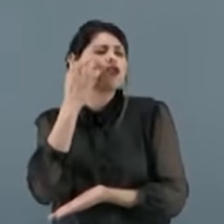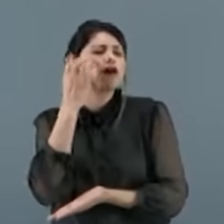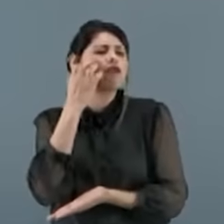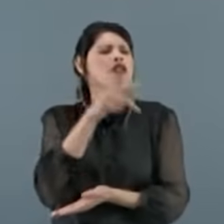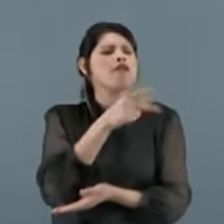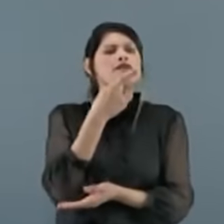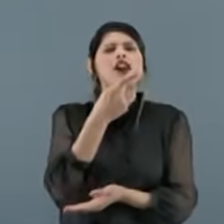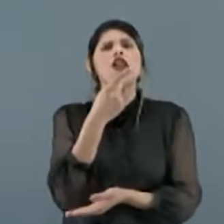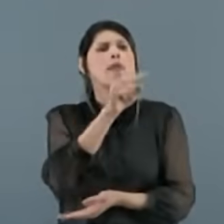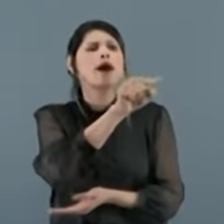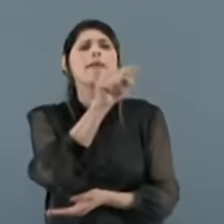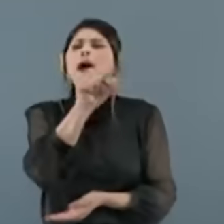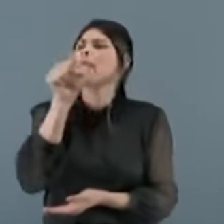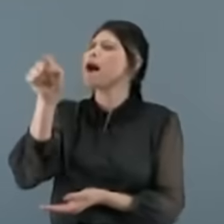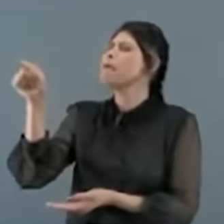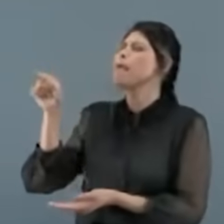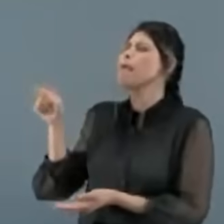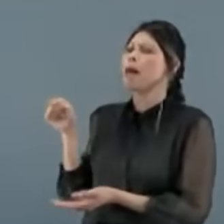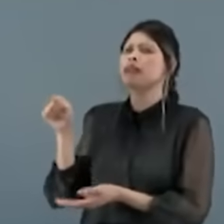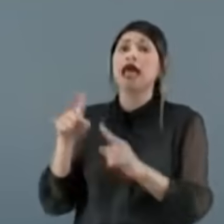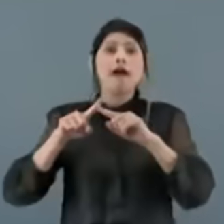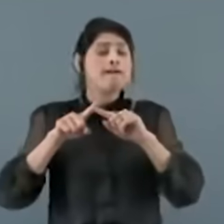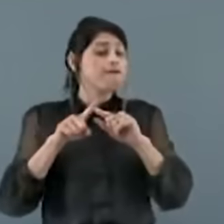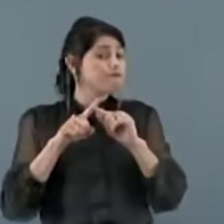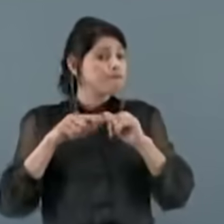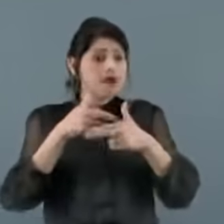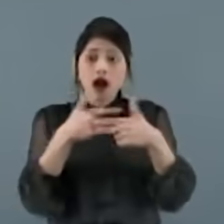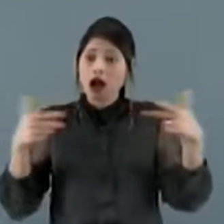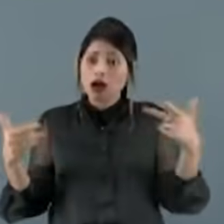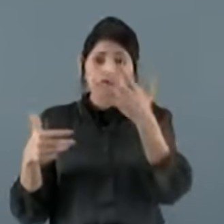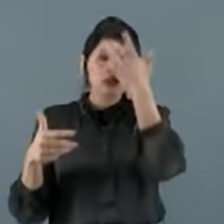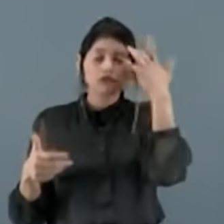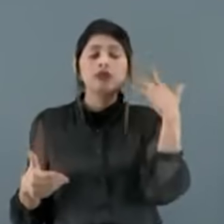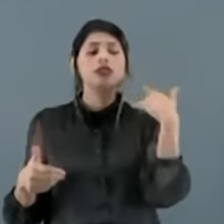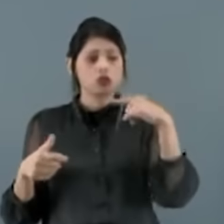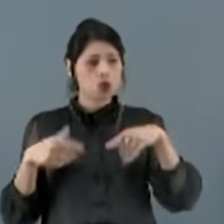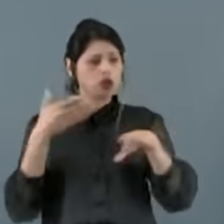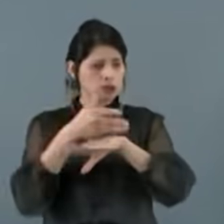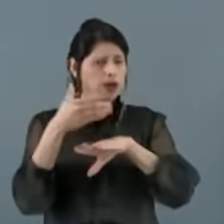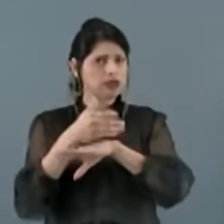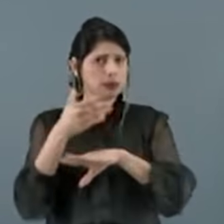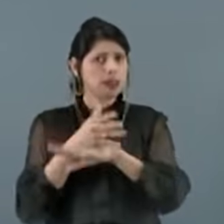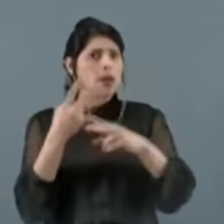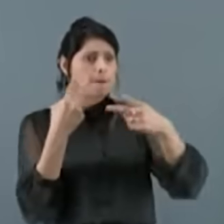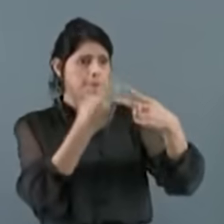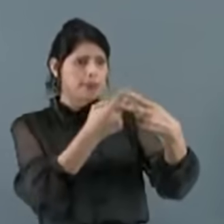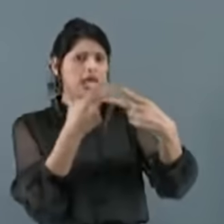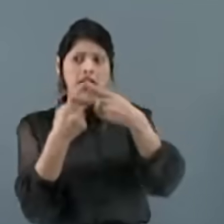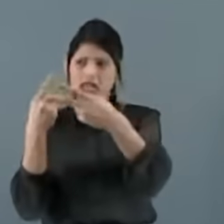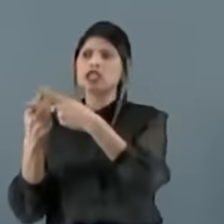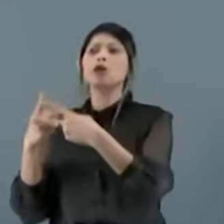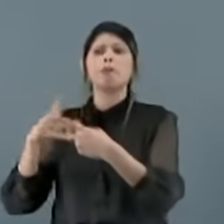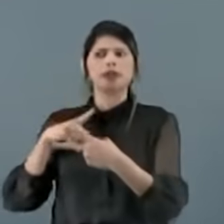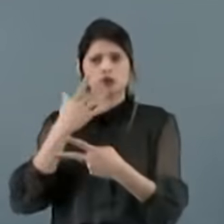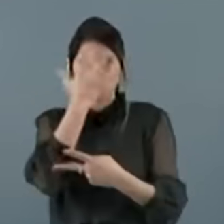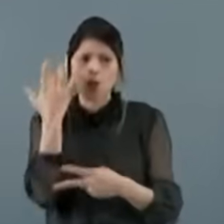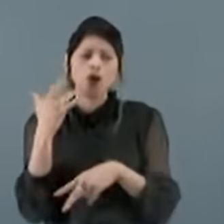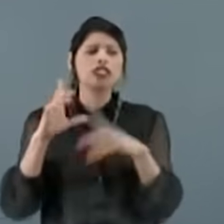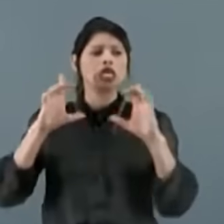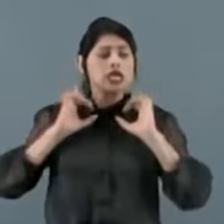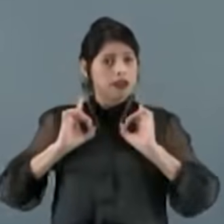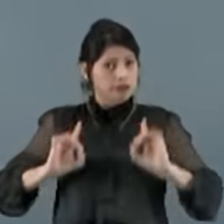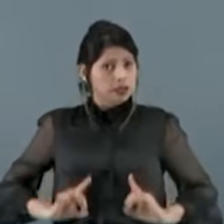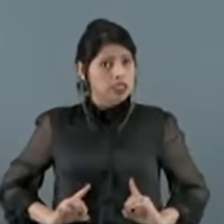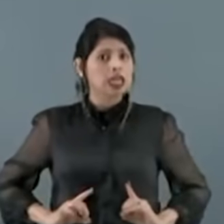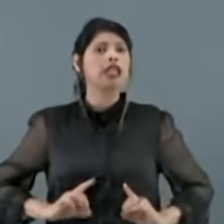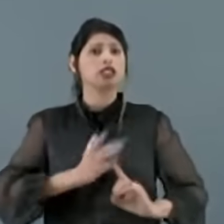não, várias pessoas foram presas, muito acima até daquelas que participaram dos atos. Foram Certo. presas pessoas que têm autismo, outras que estavam passando por ali,